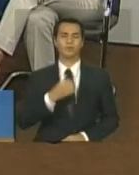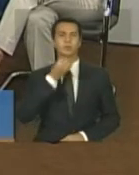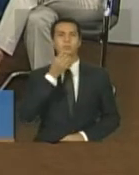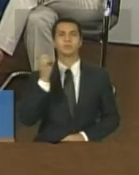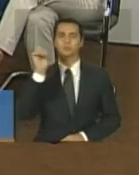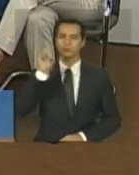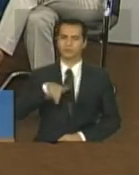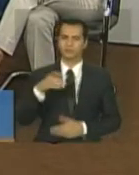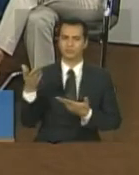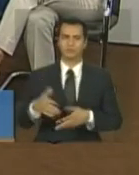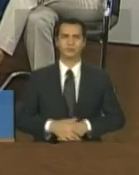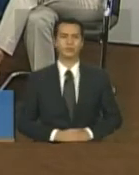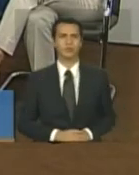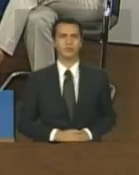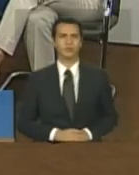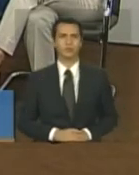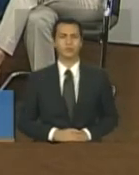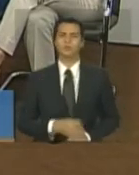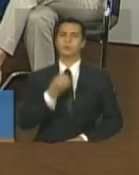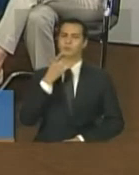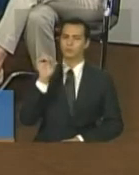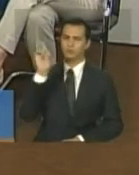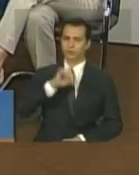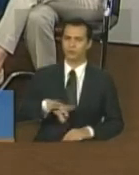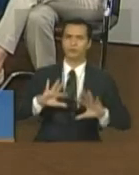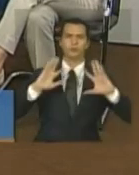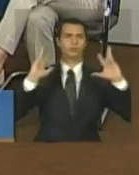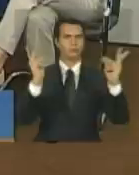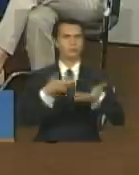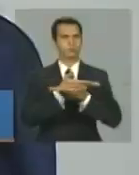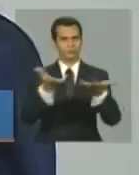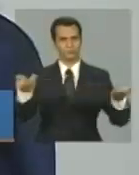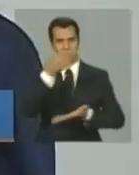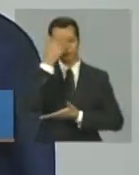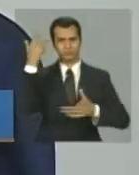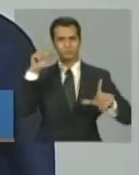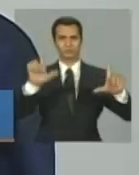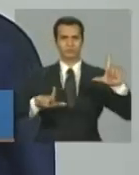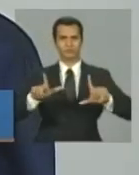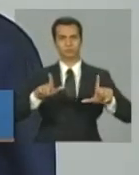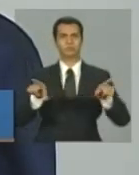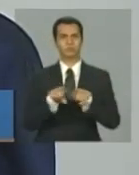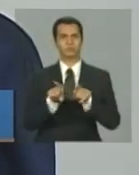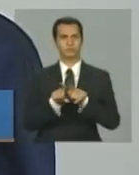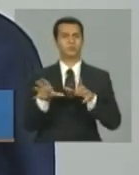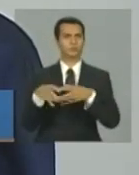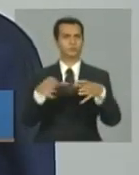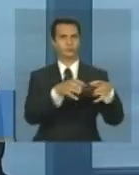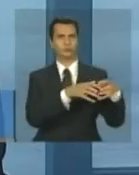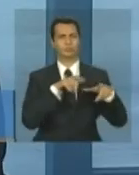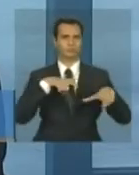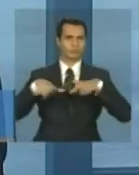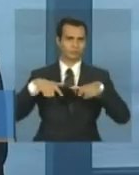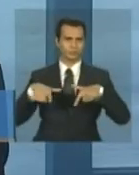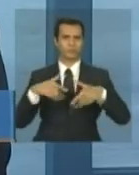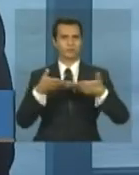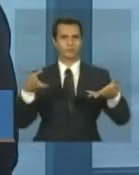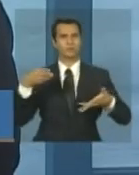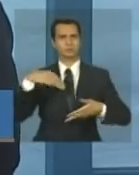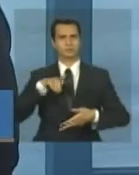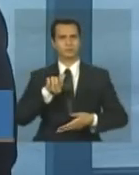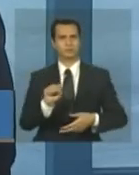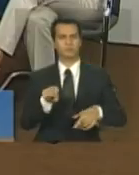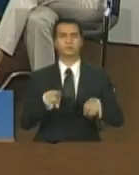Renata Bom dia a todos os gestores municipais estaduais e suas equipes e eu agradeço a participação um dia